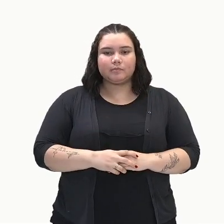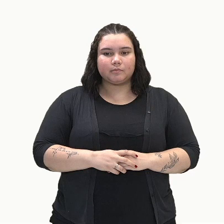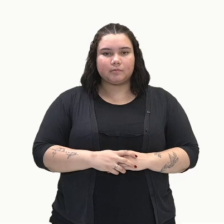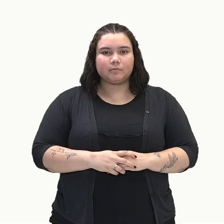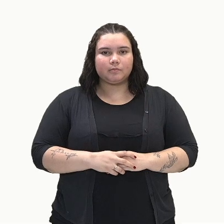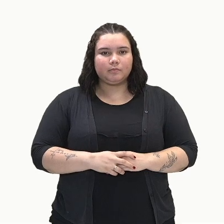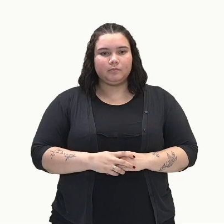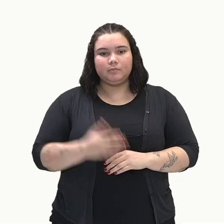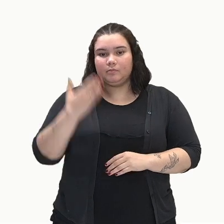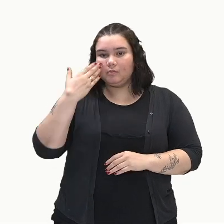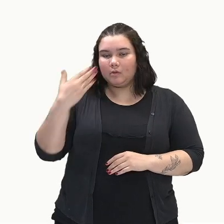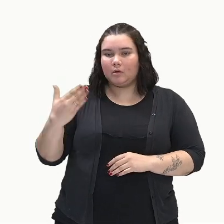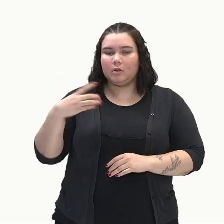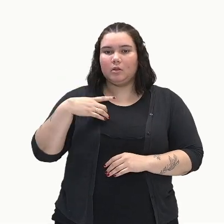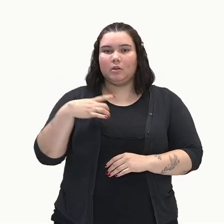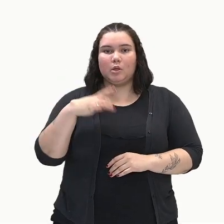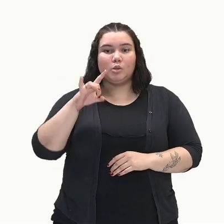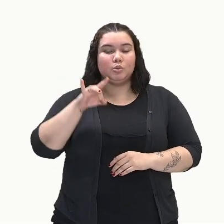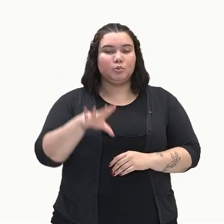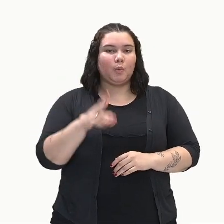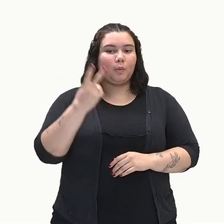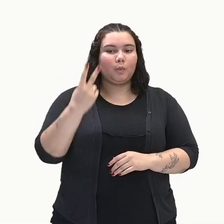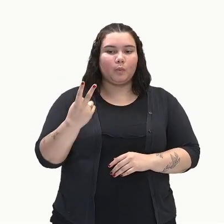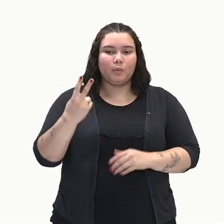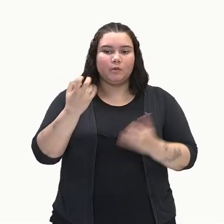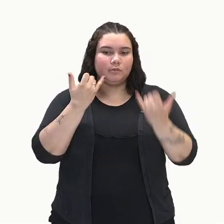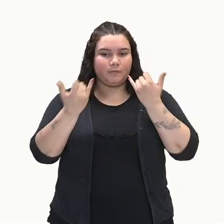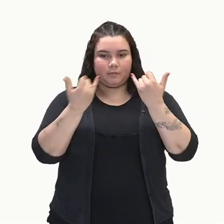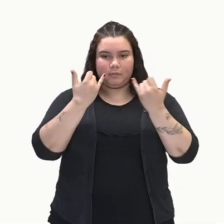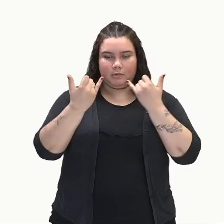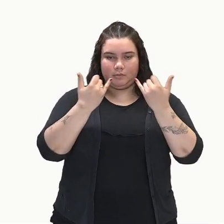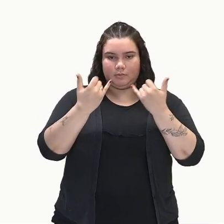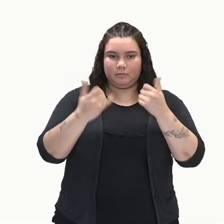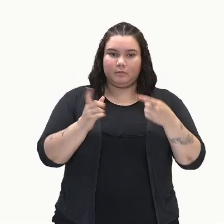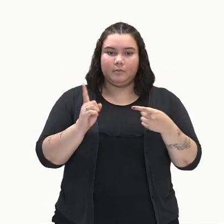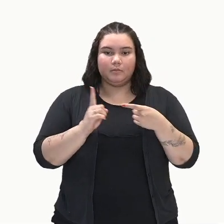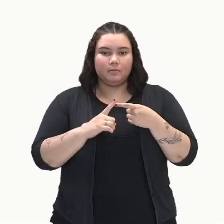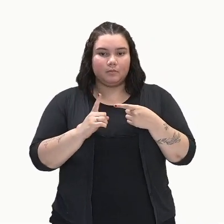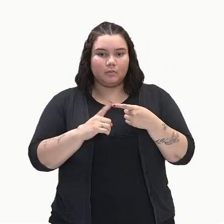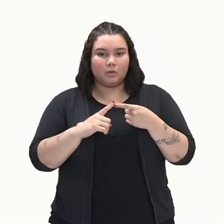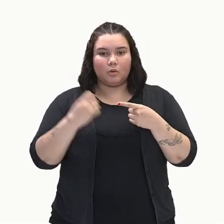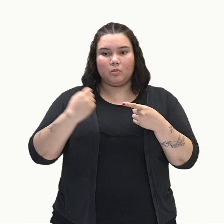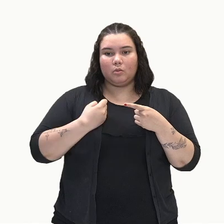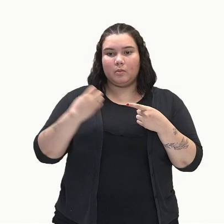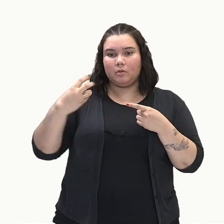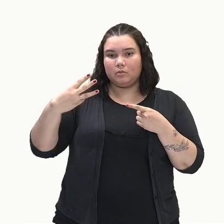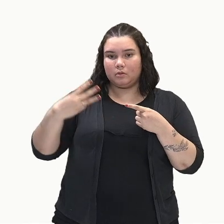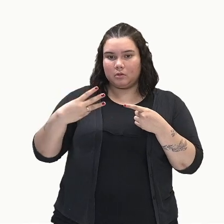Ele deu apenas duas informações para a gente, não foi? Foi o 3